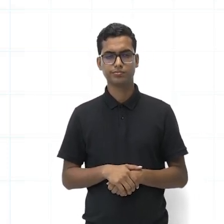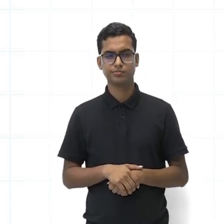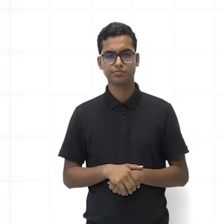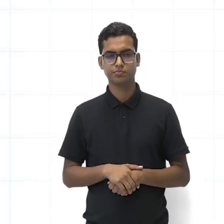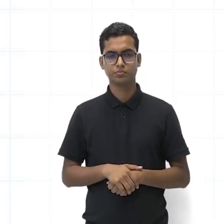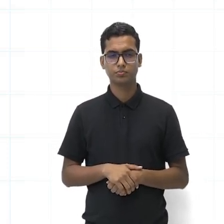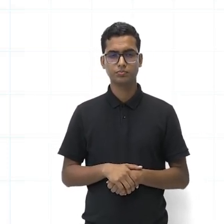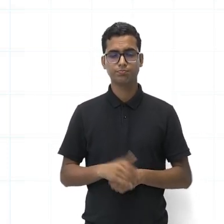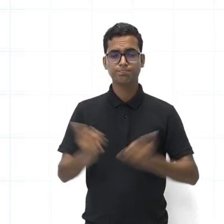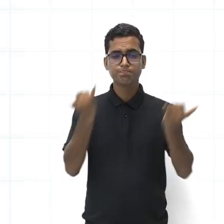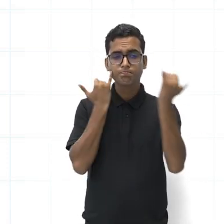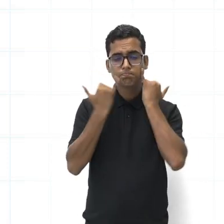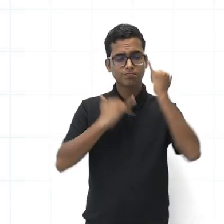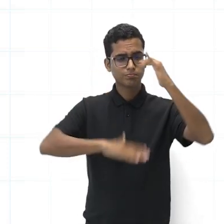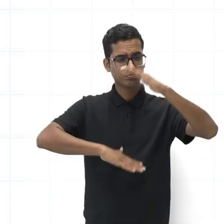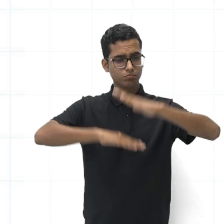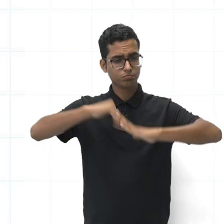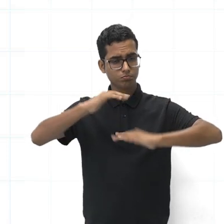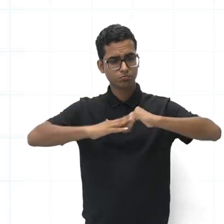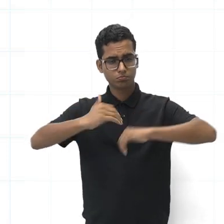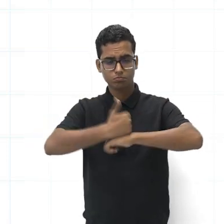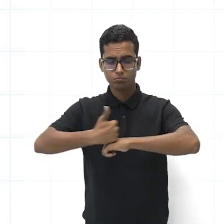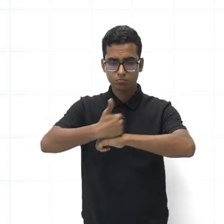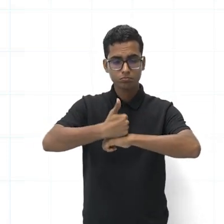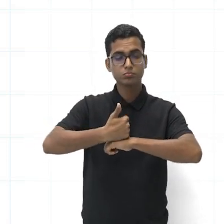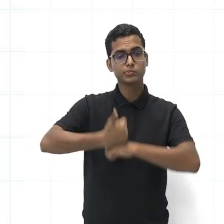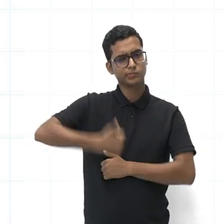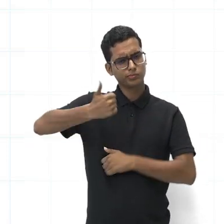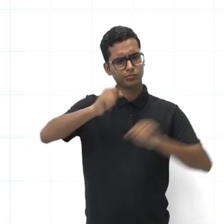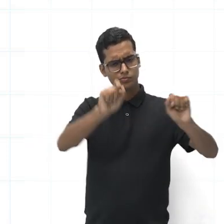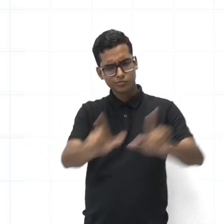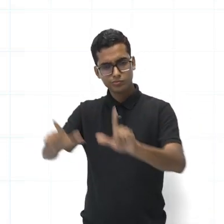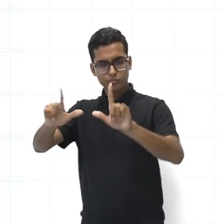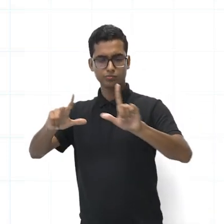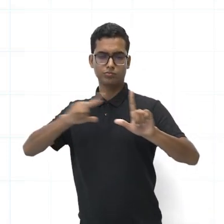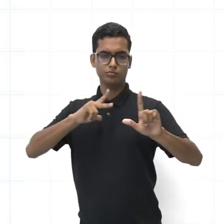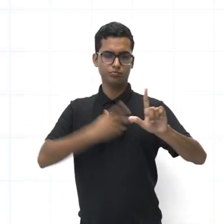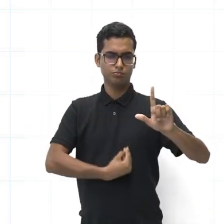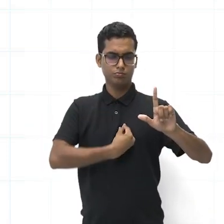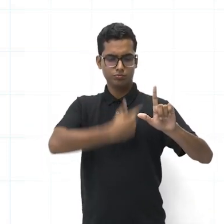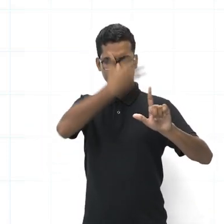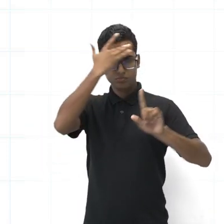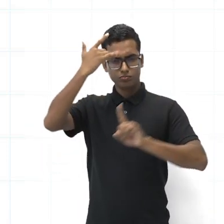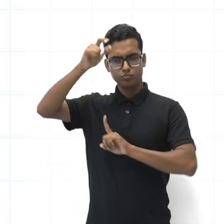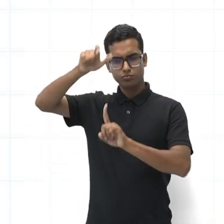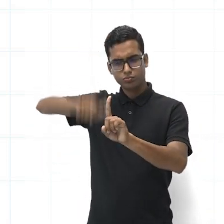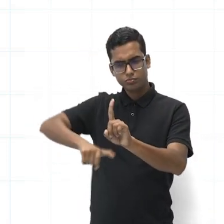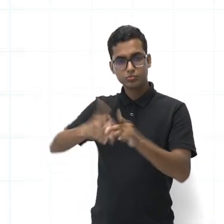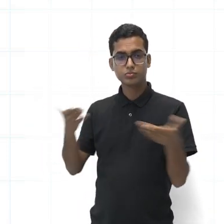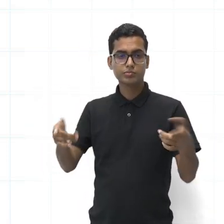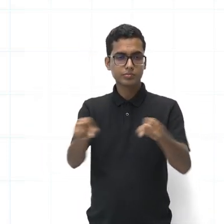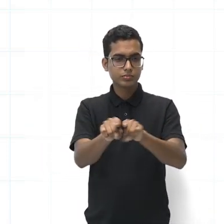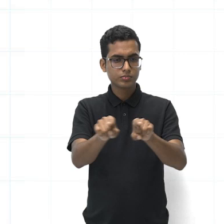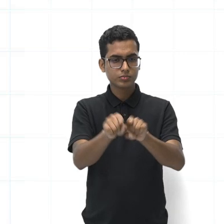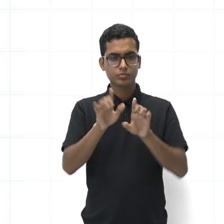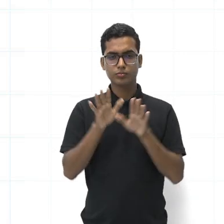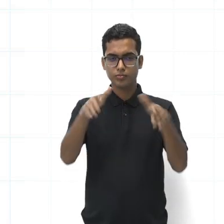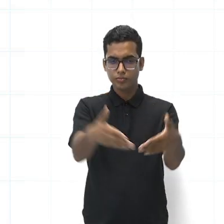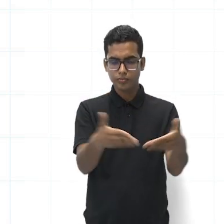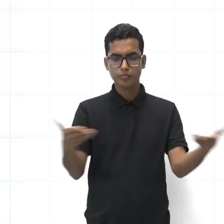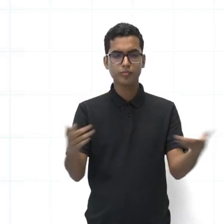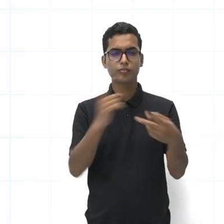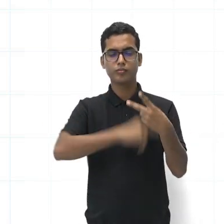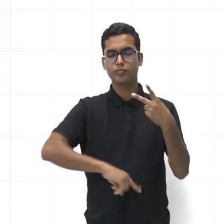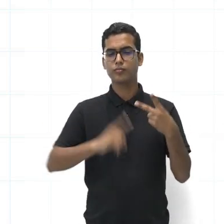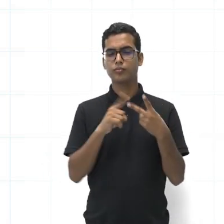Professional Information. No primeiro slide, nós vimos então as informações relacionadas ao próprio indivíduo. Aqui, nós estamos falando